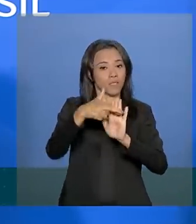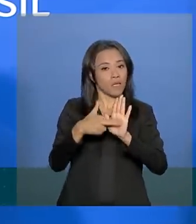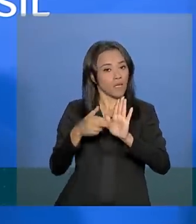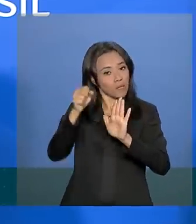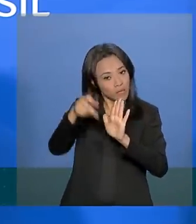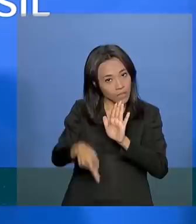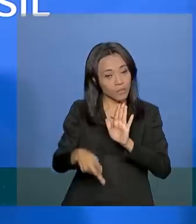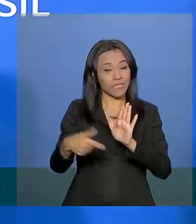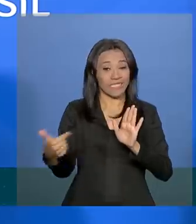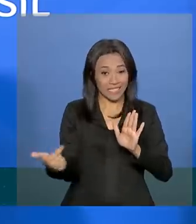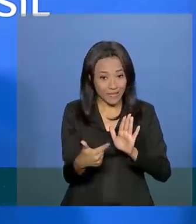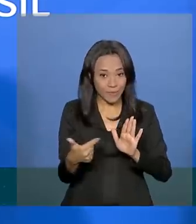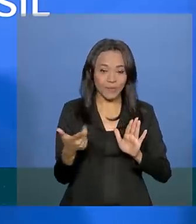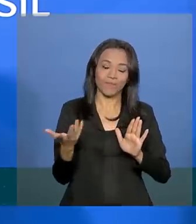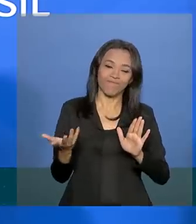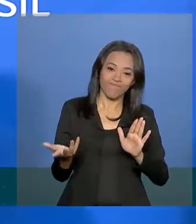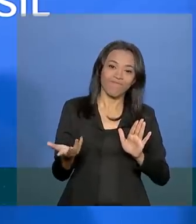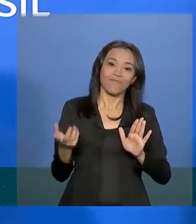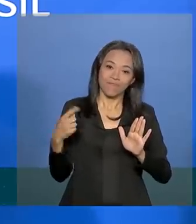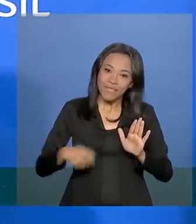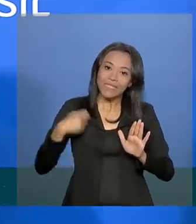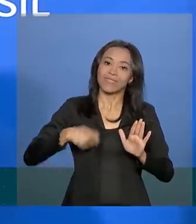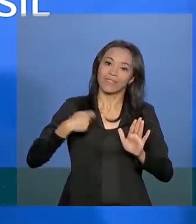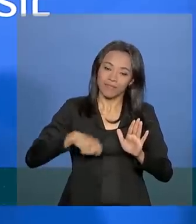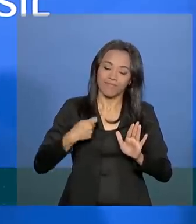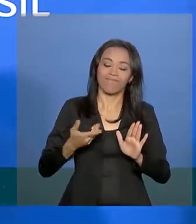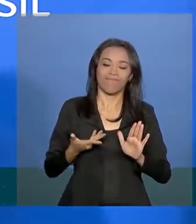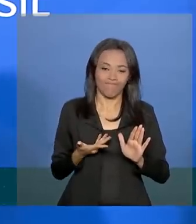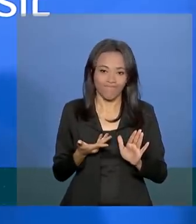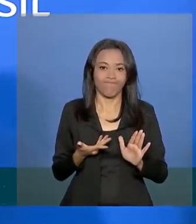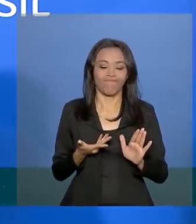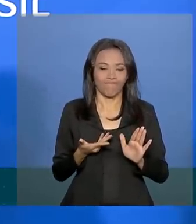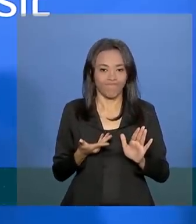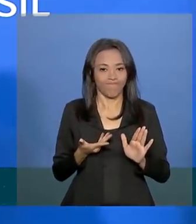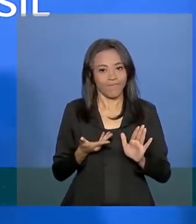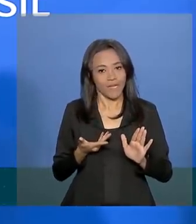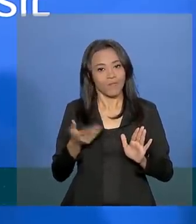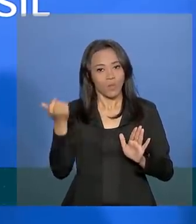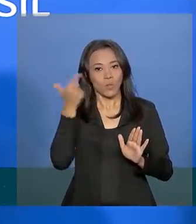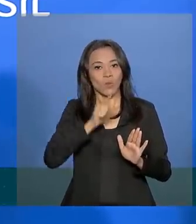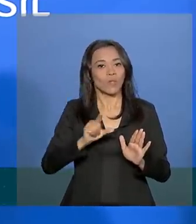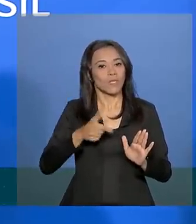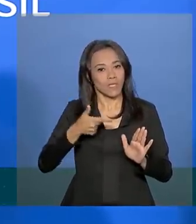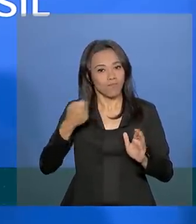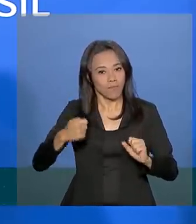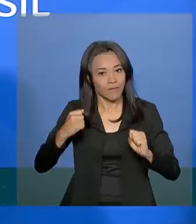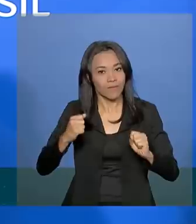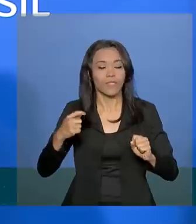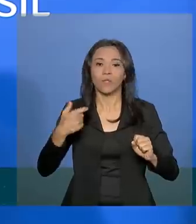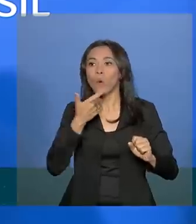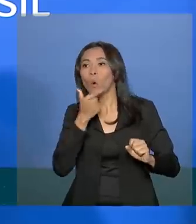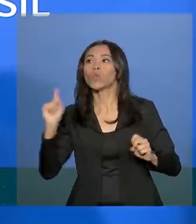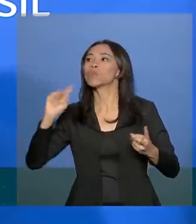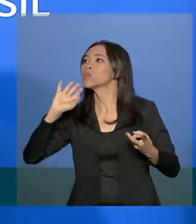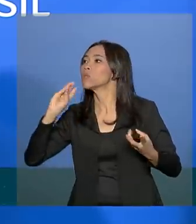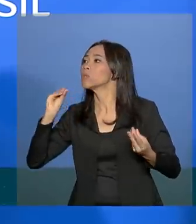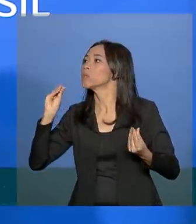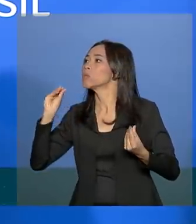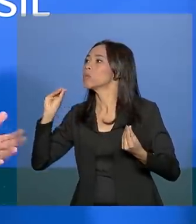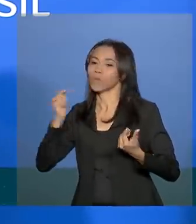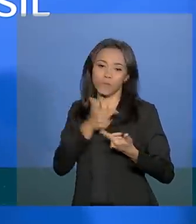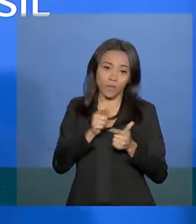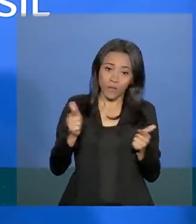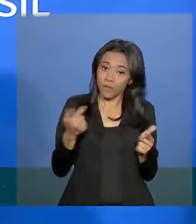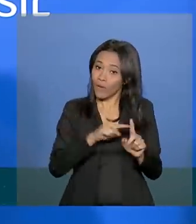é um caminho né que nós temos que trilhar e passar por ele não temos outra alternativa na verdade